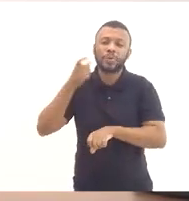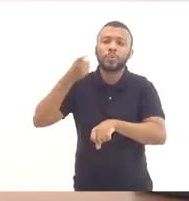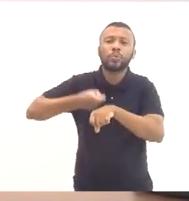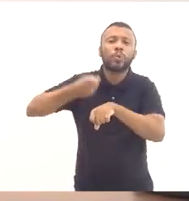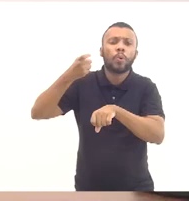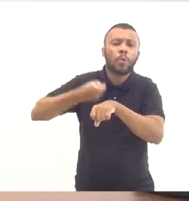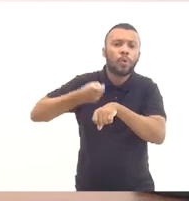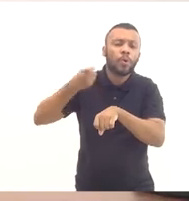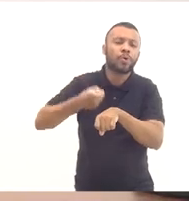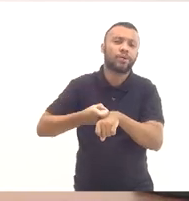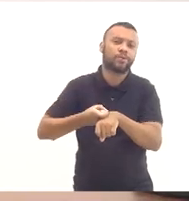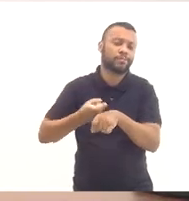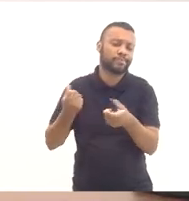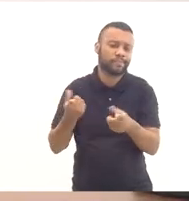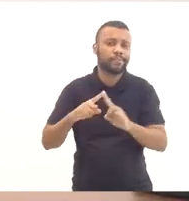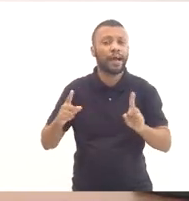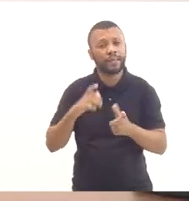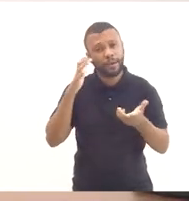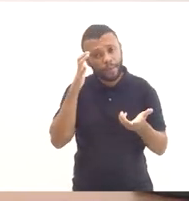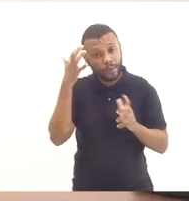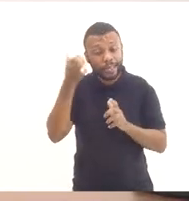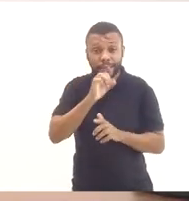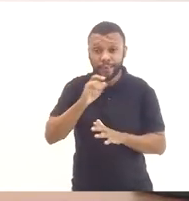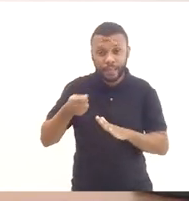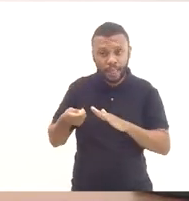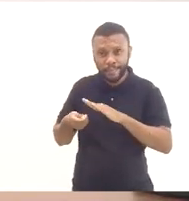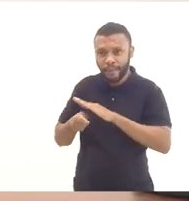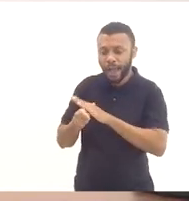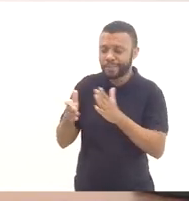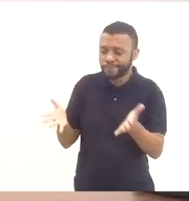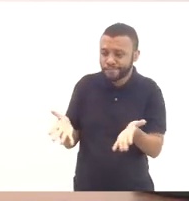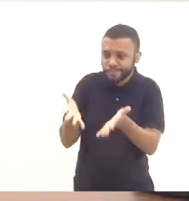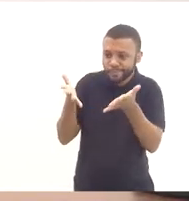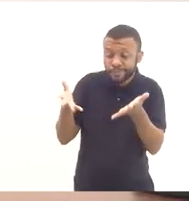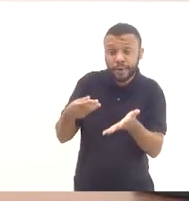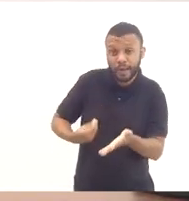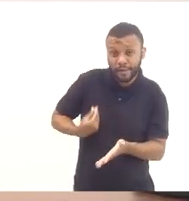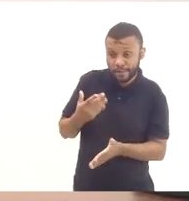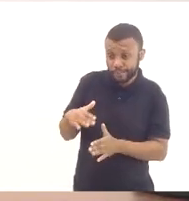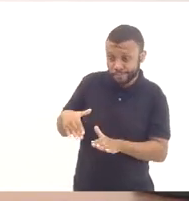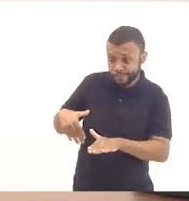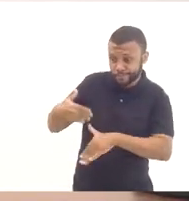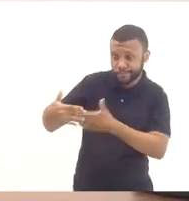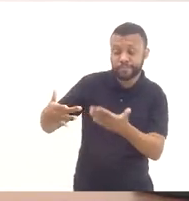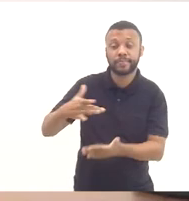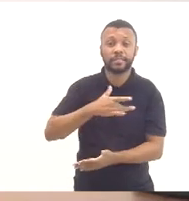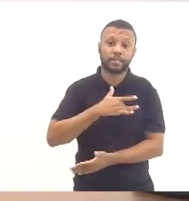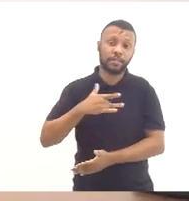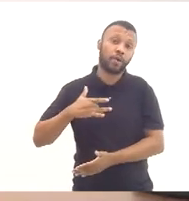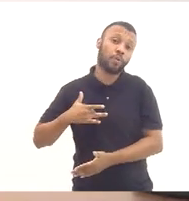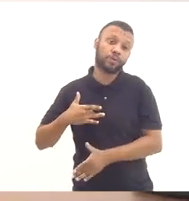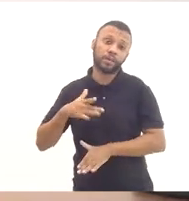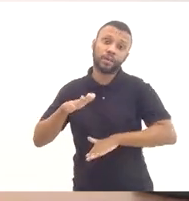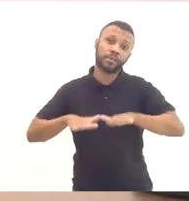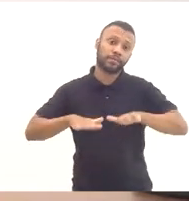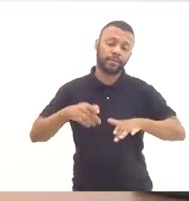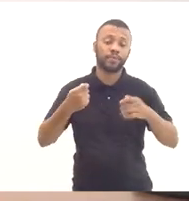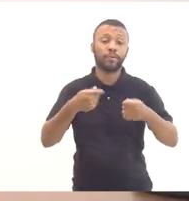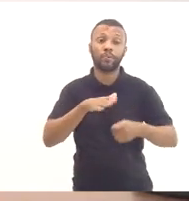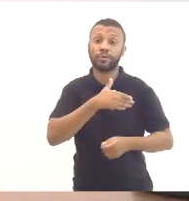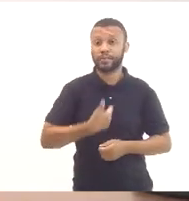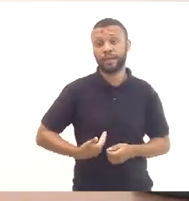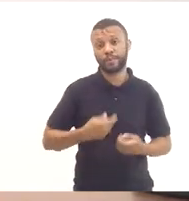para alguns até essa é uma solução porque se você investe Na continuidade daquela pessoa na saúde talvez você tenha que dar um